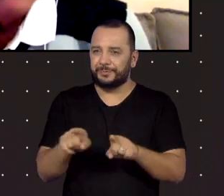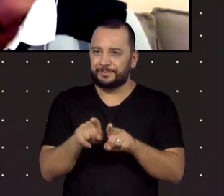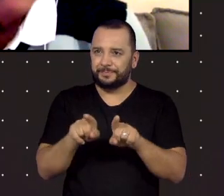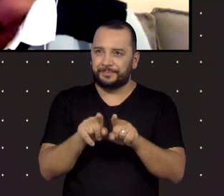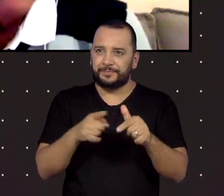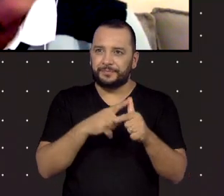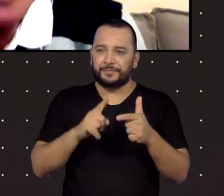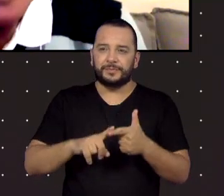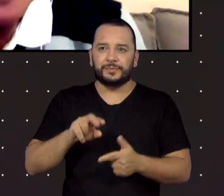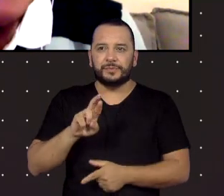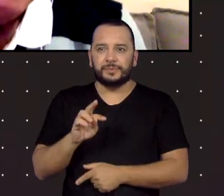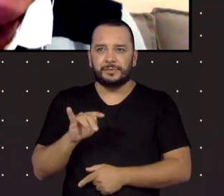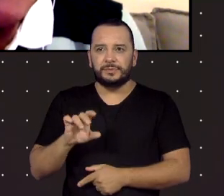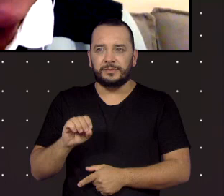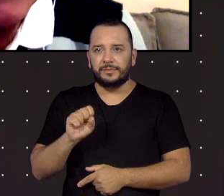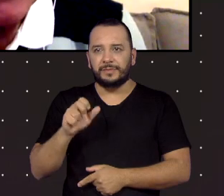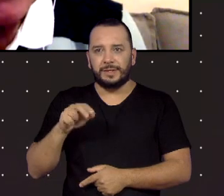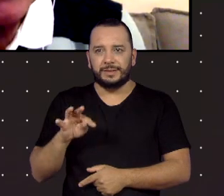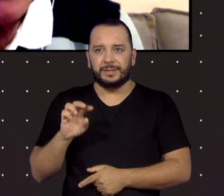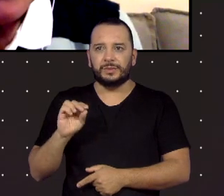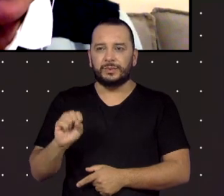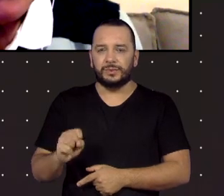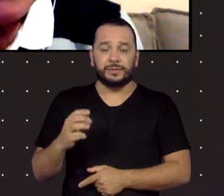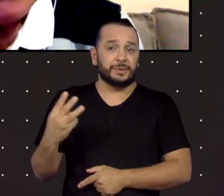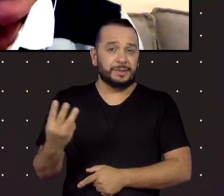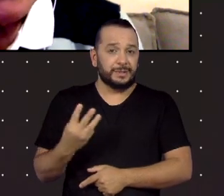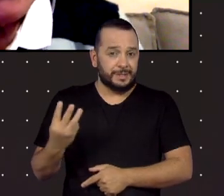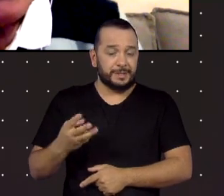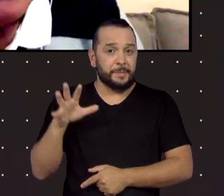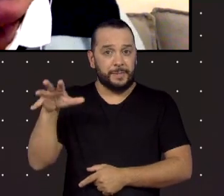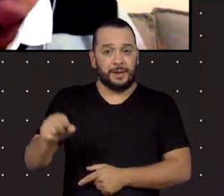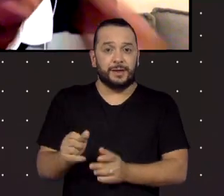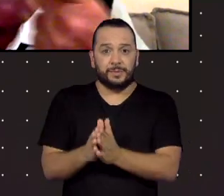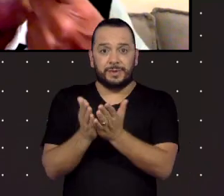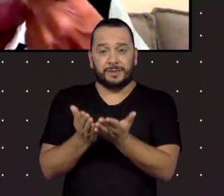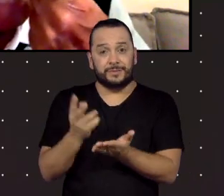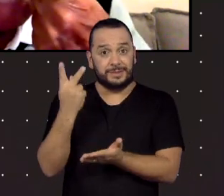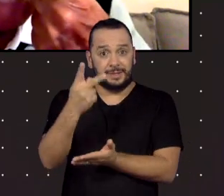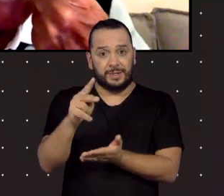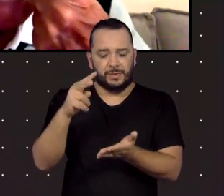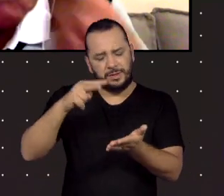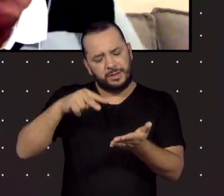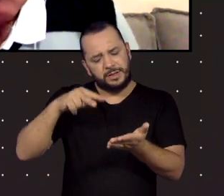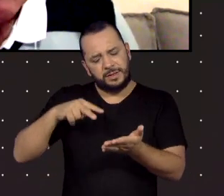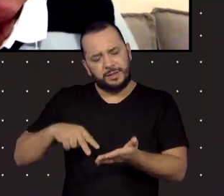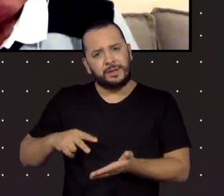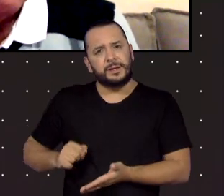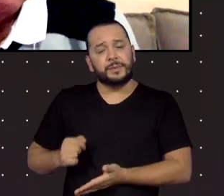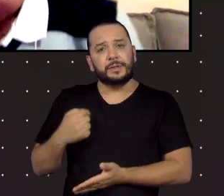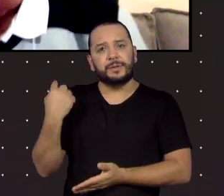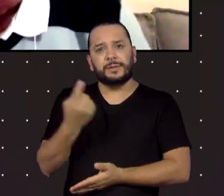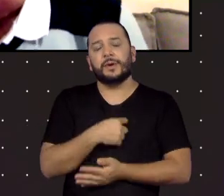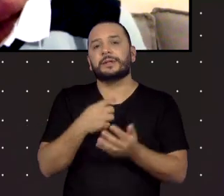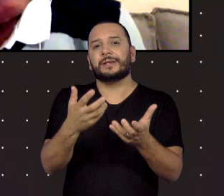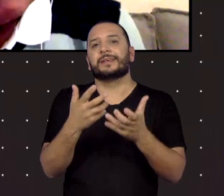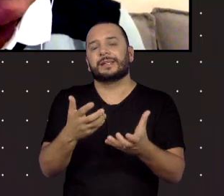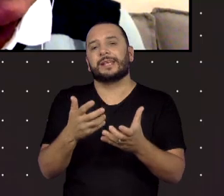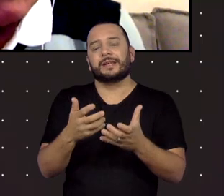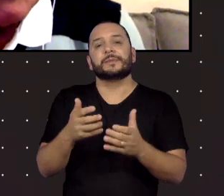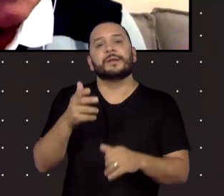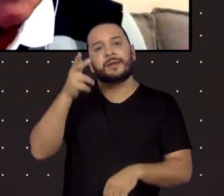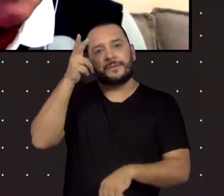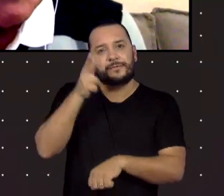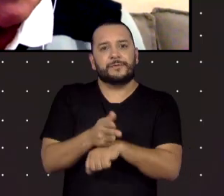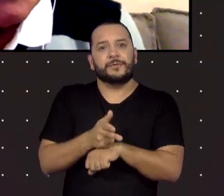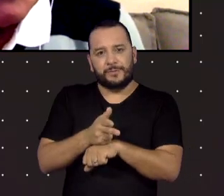Santos. E os três pegamos o seu livro, lemos, e cada qual queria filmar um dos